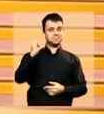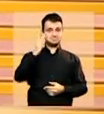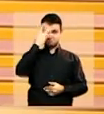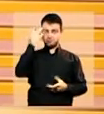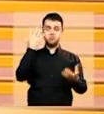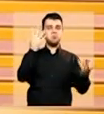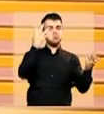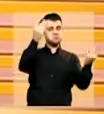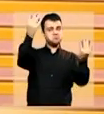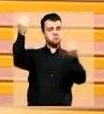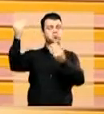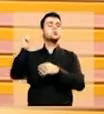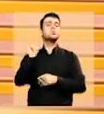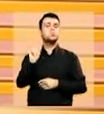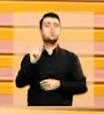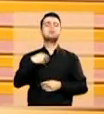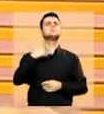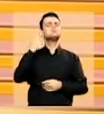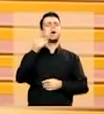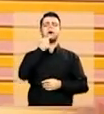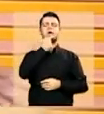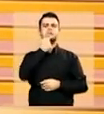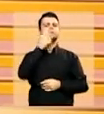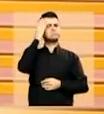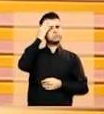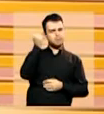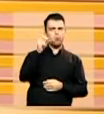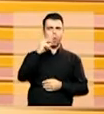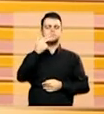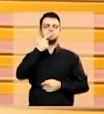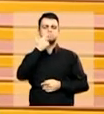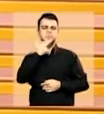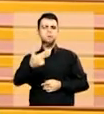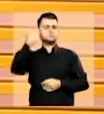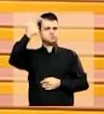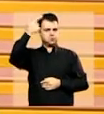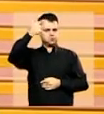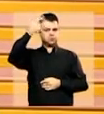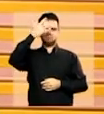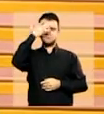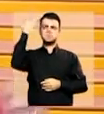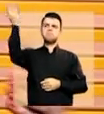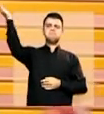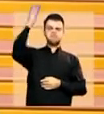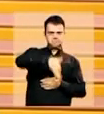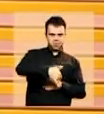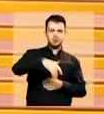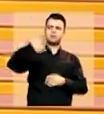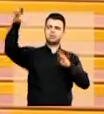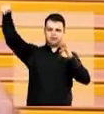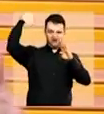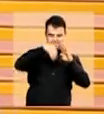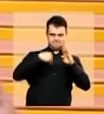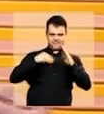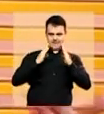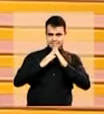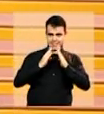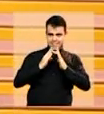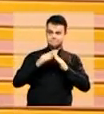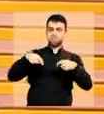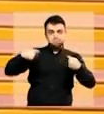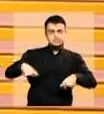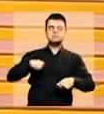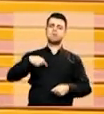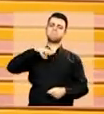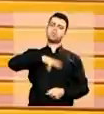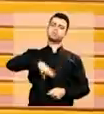pessoas, né? Muitos falam o segundo idioma e às vezes recebem o intercambiário em casa e acabam se esquecendo que tem que falar em